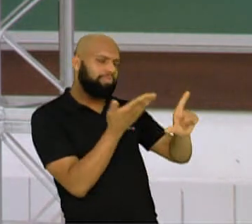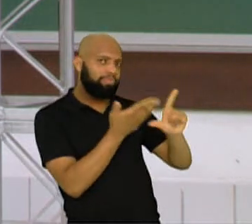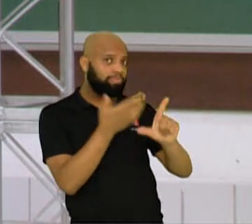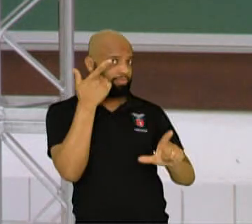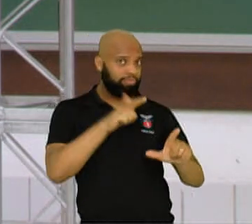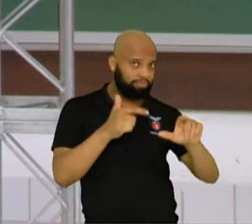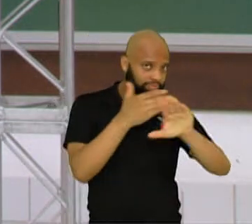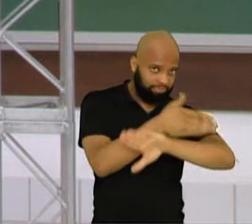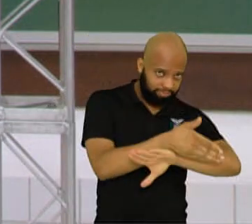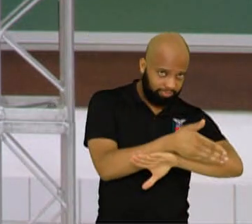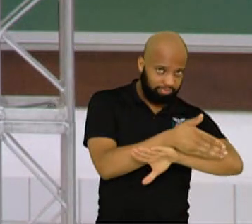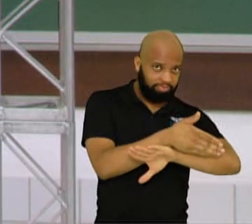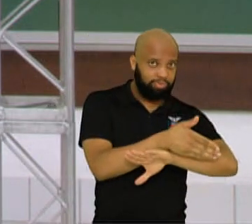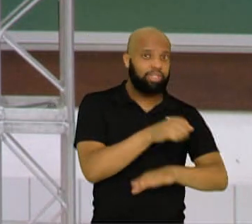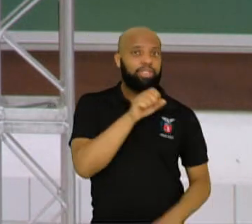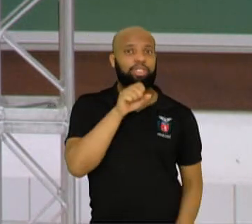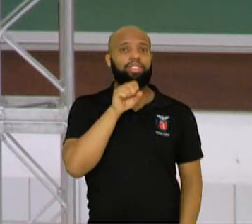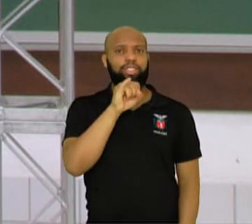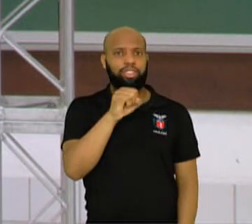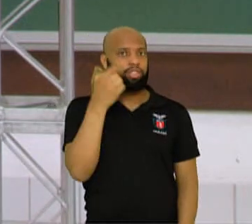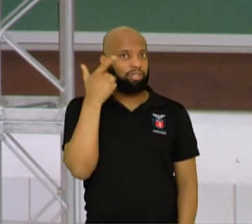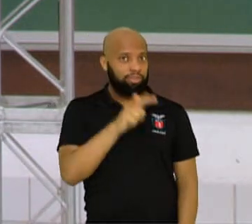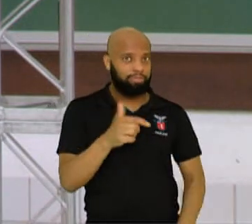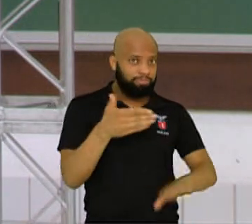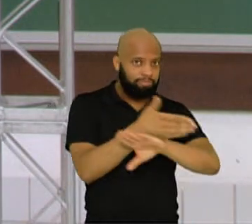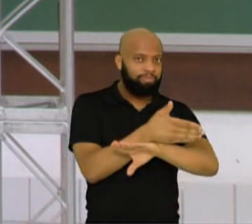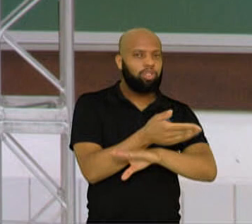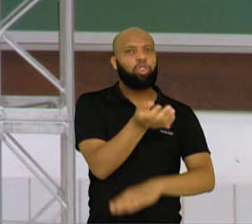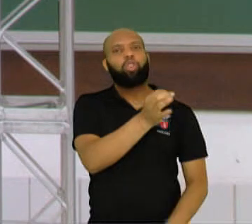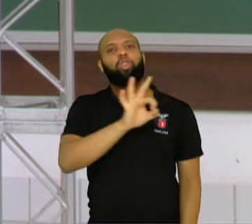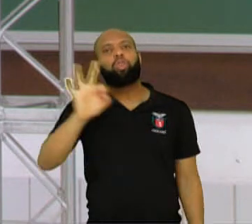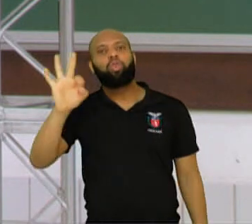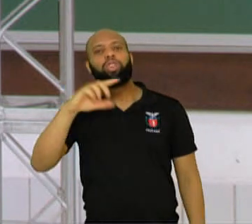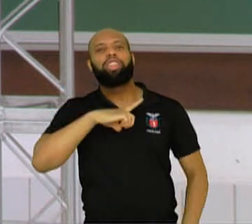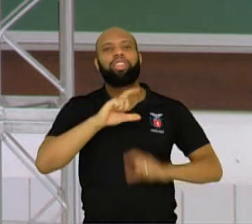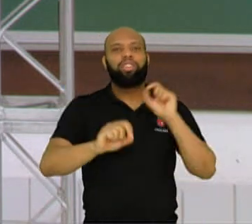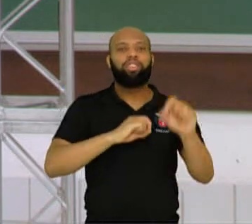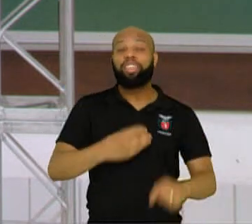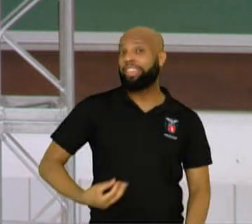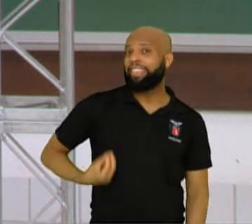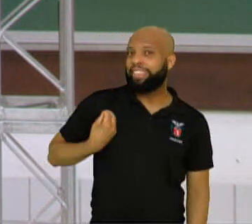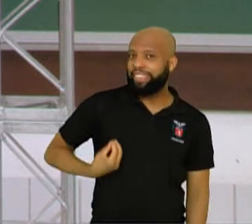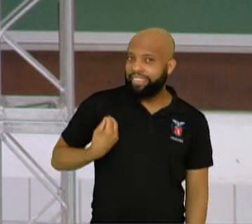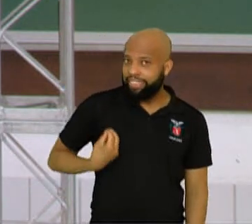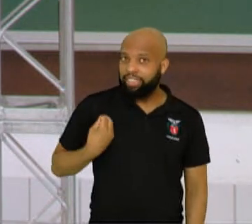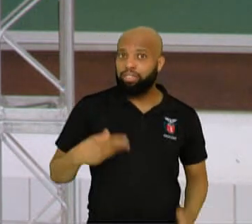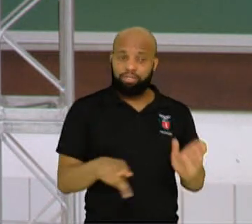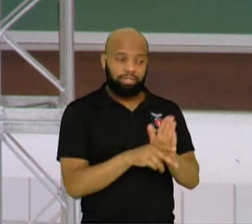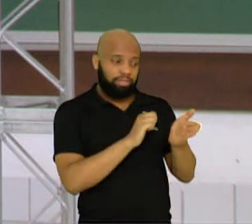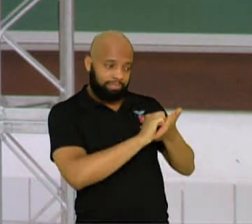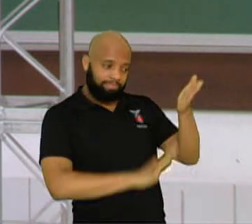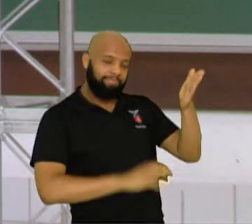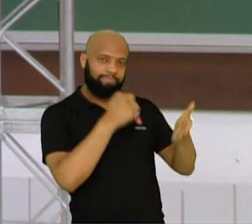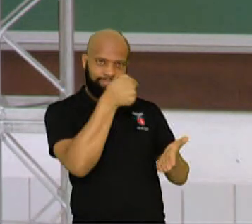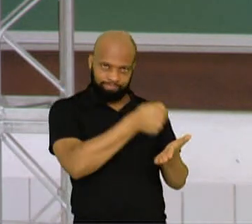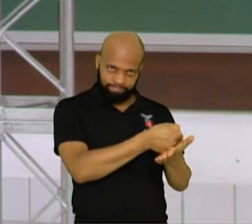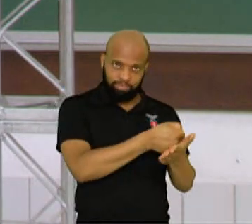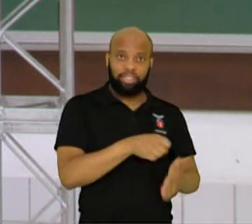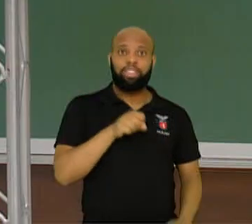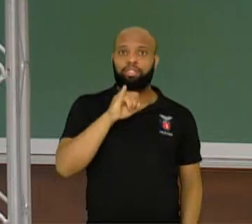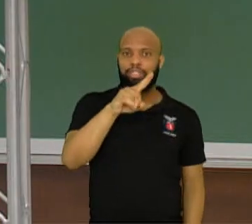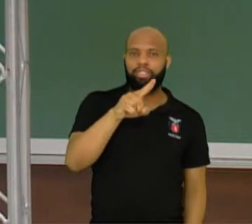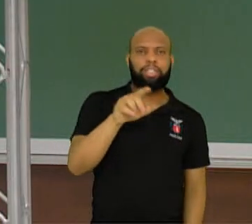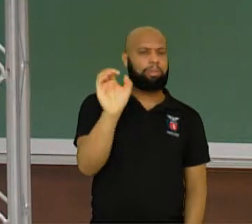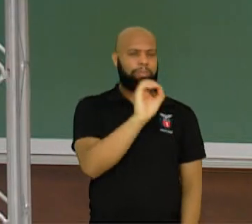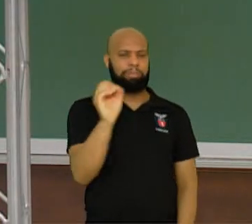está conseguindo acessar? Se está, que ótimo! Registra a sua presença, a sua frequência naquela atividade obrigatória. Mas se você